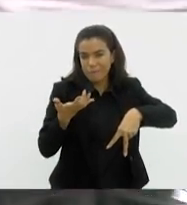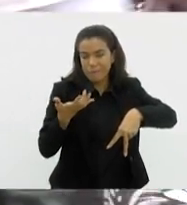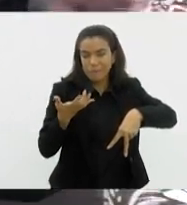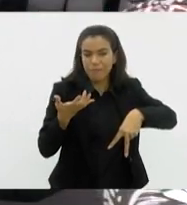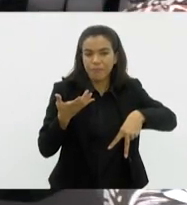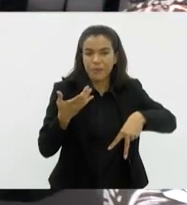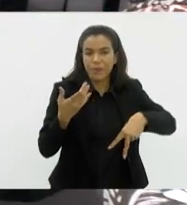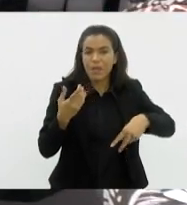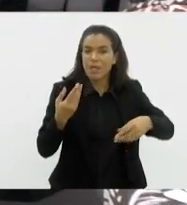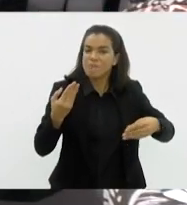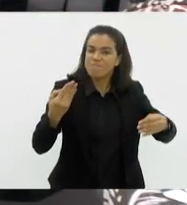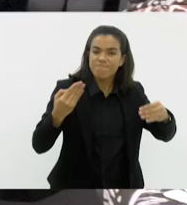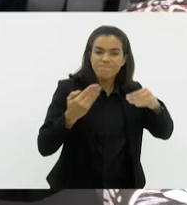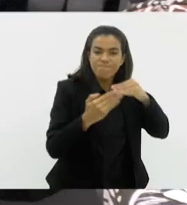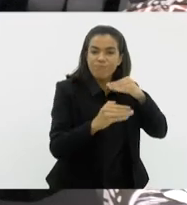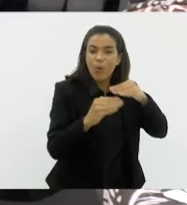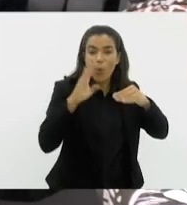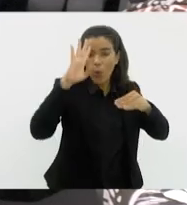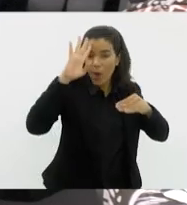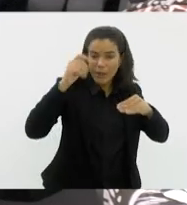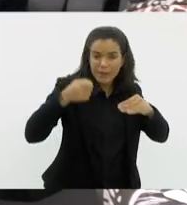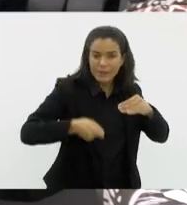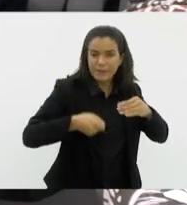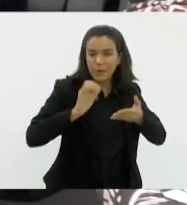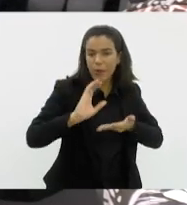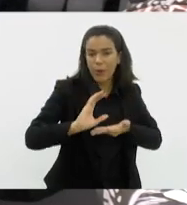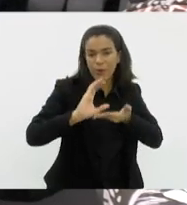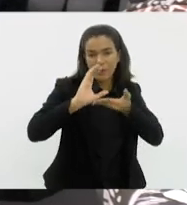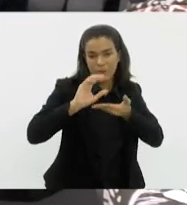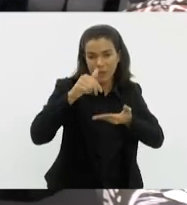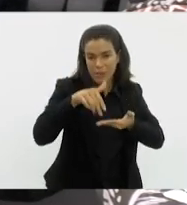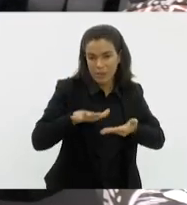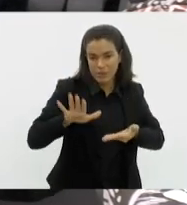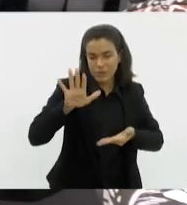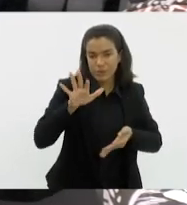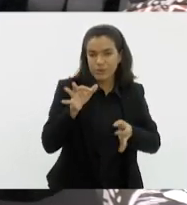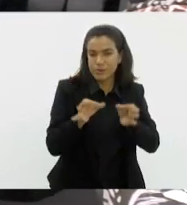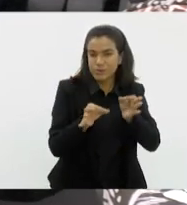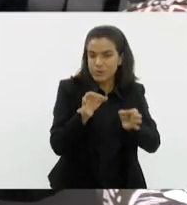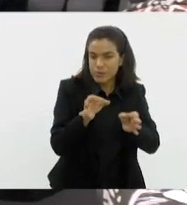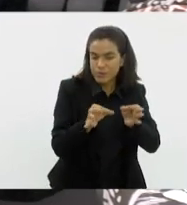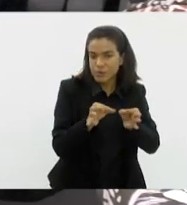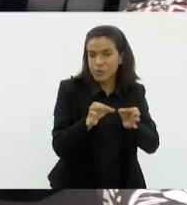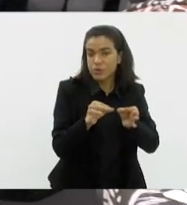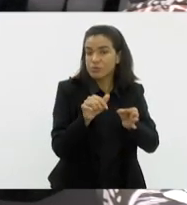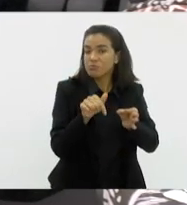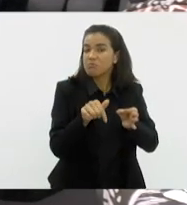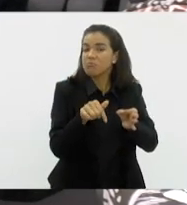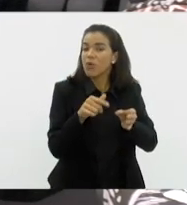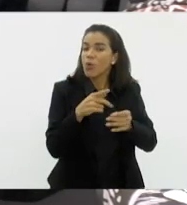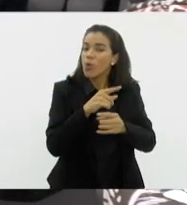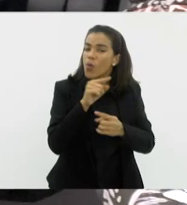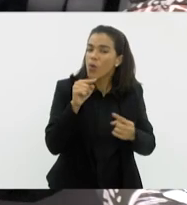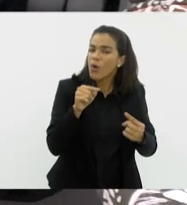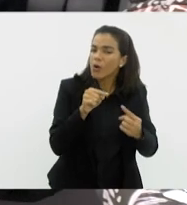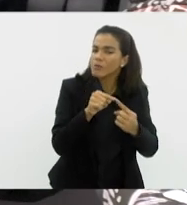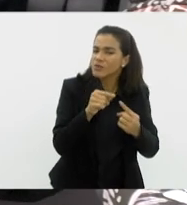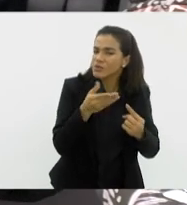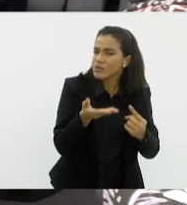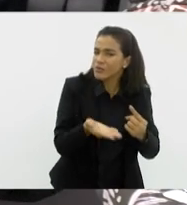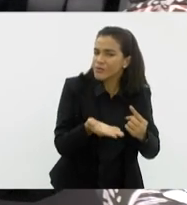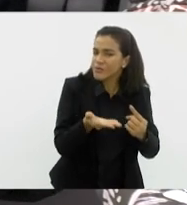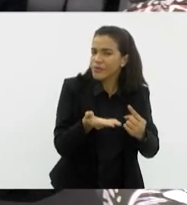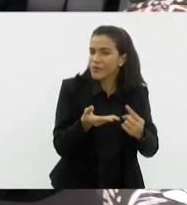se contrapor diretamente a uma decisão do Conselho Nacional de Justiça, que, de alguma forma, ela busca fazer